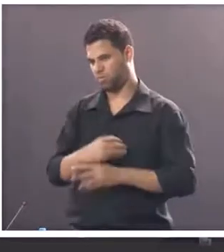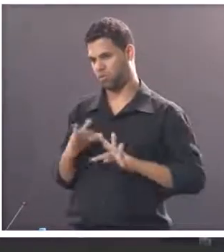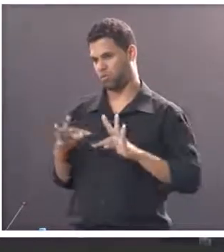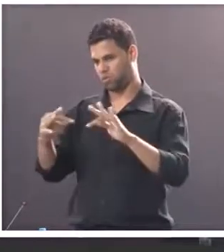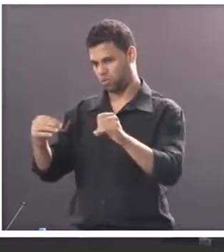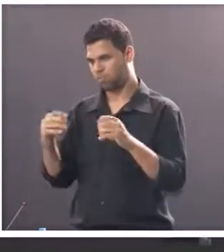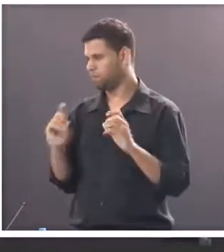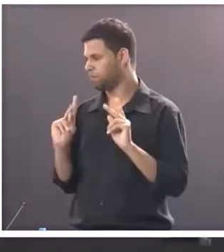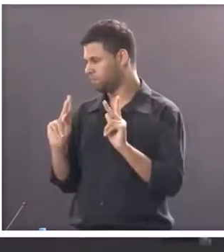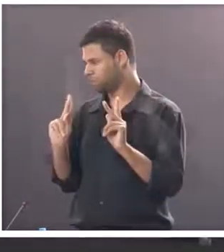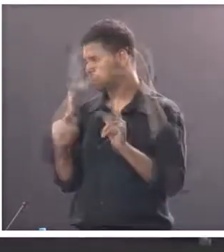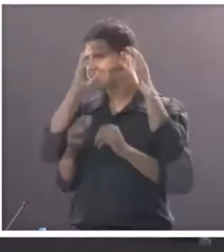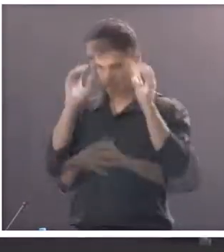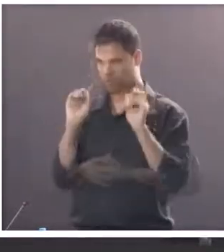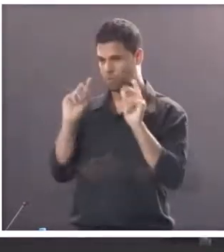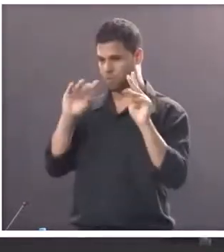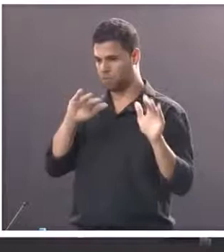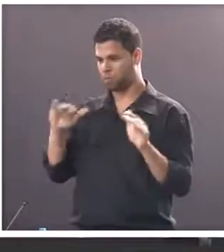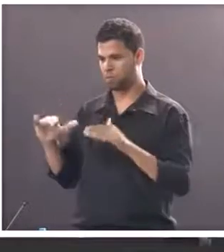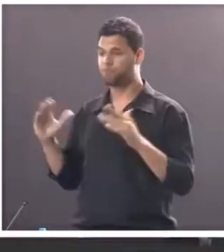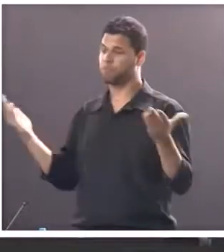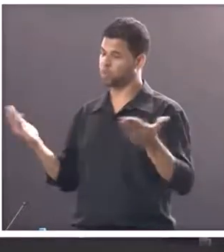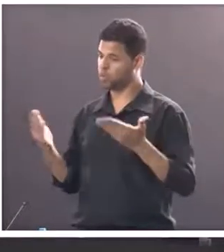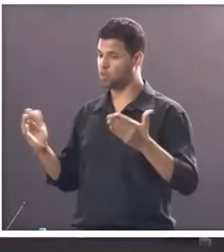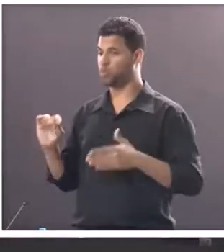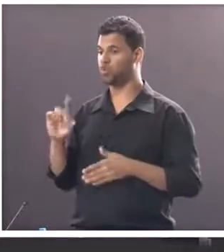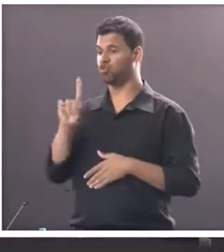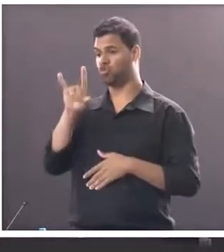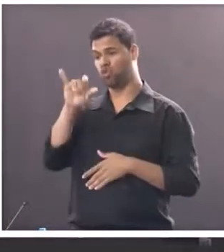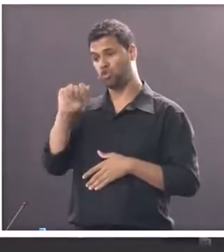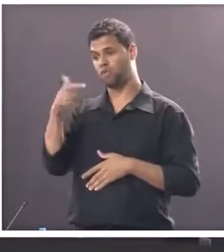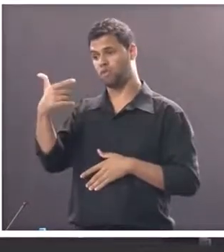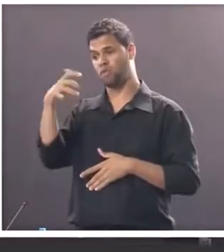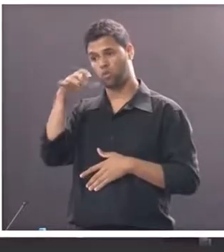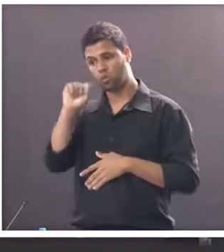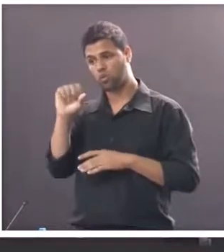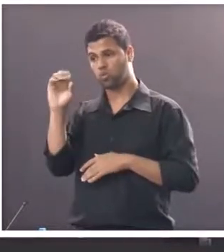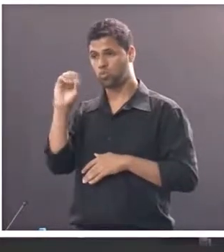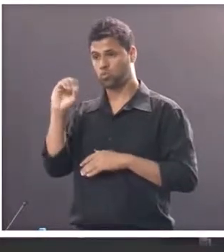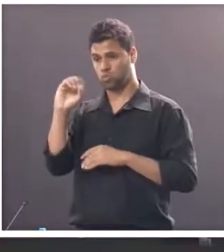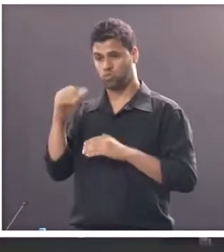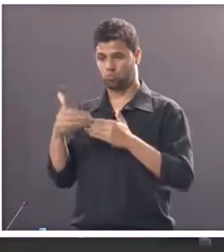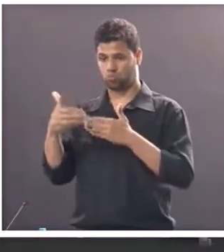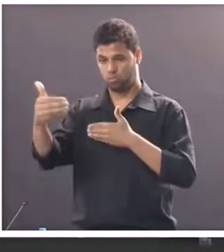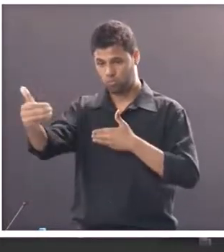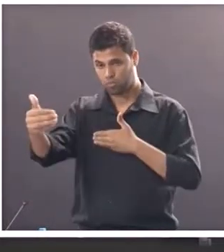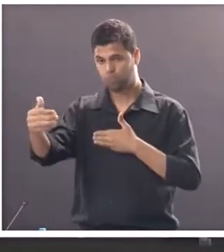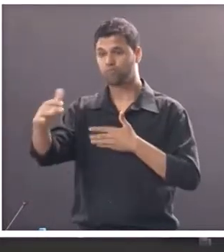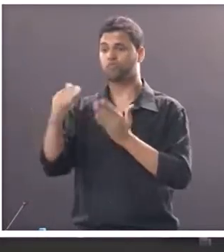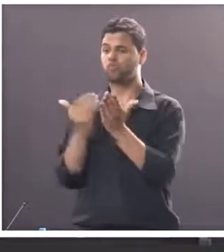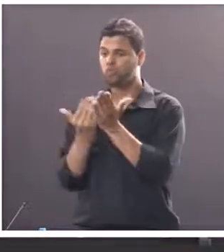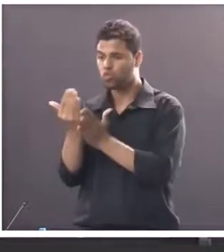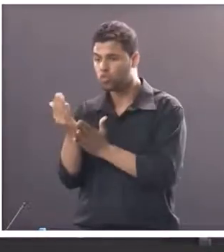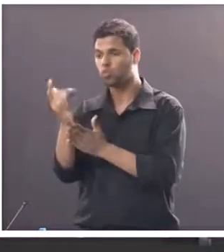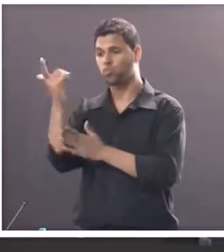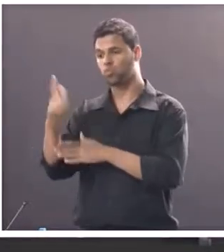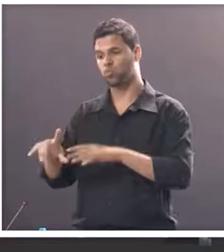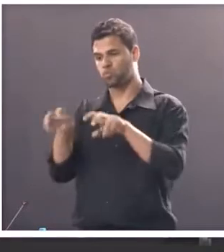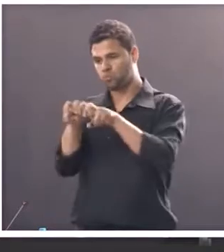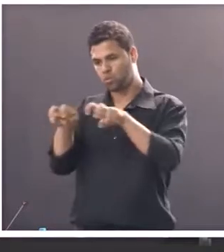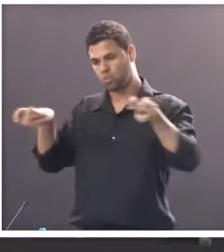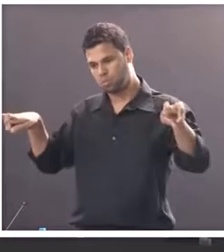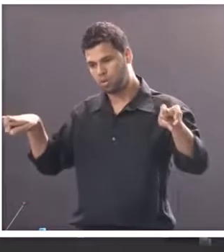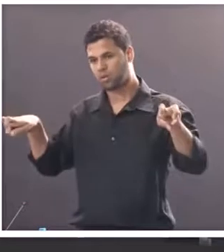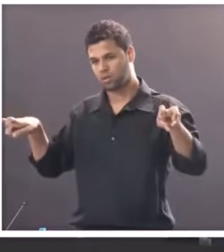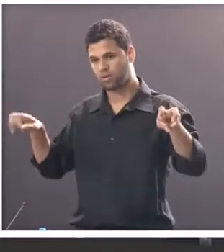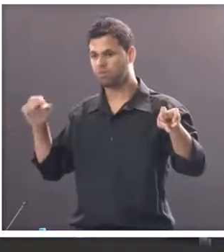para vocês. Hoje, 28 de outubro, iniciamos nosso ciclo de seminários do dia com a mesa